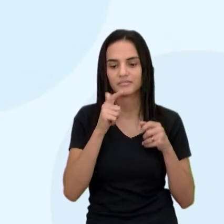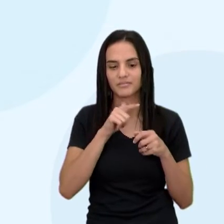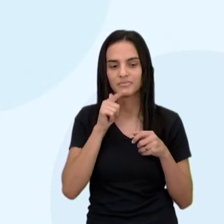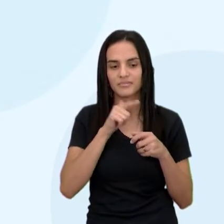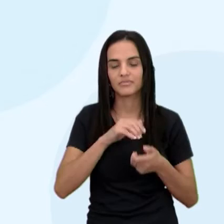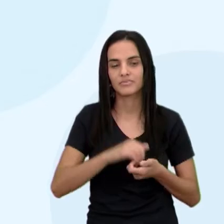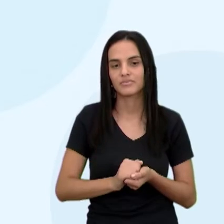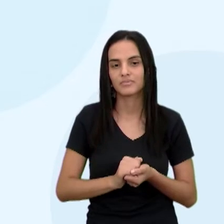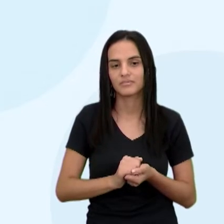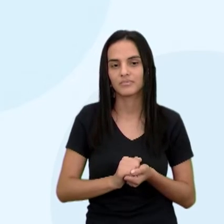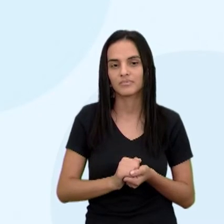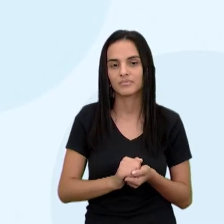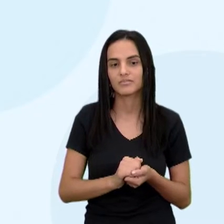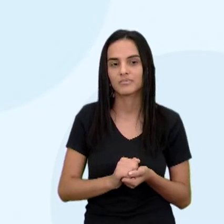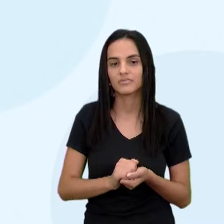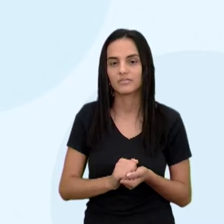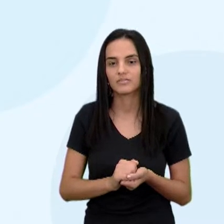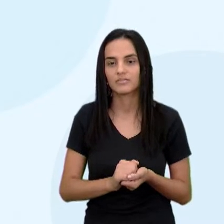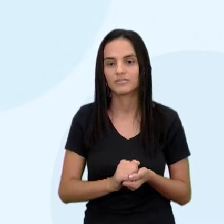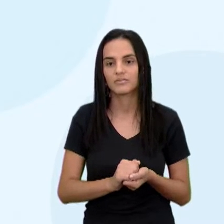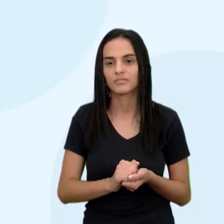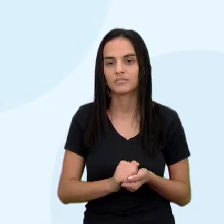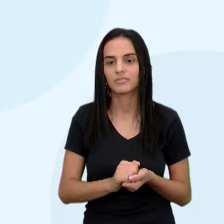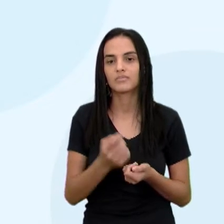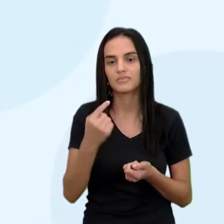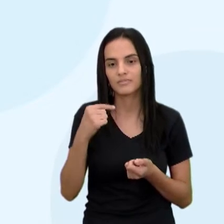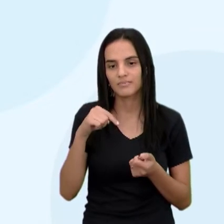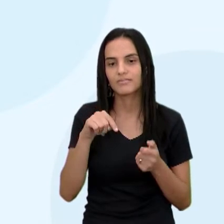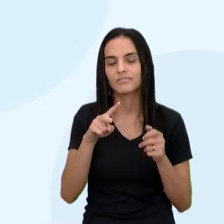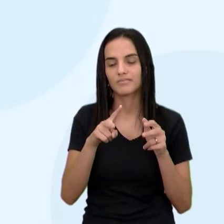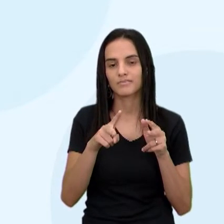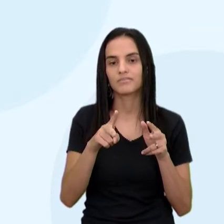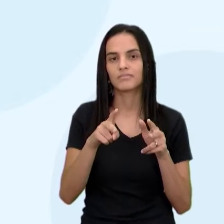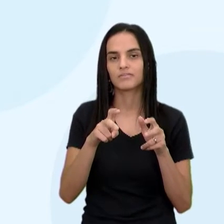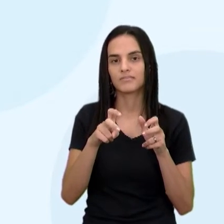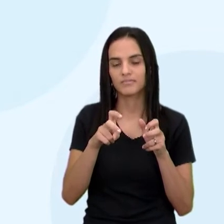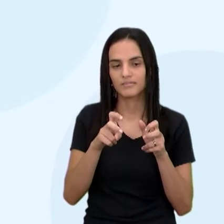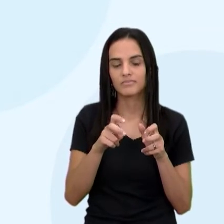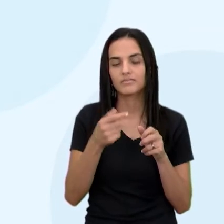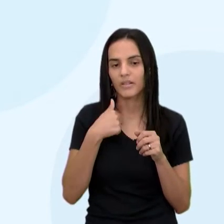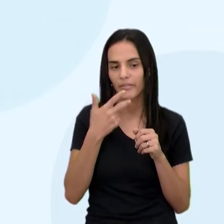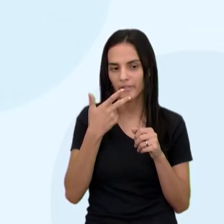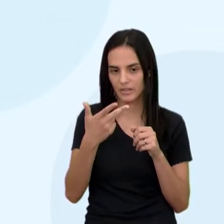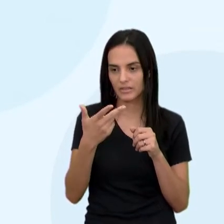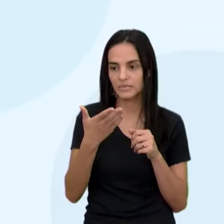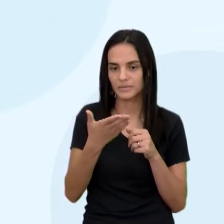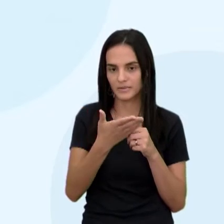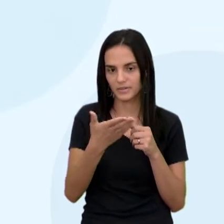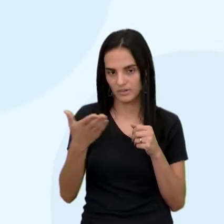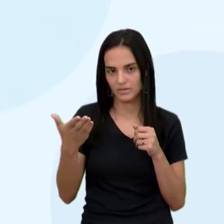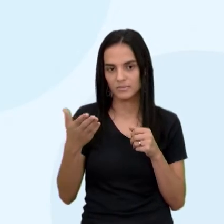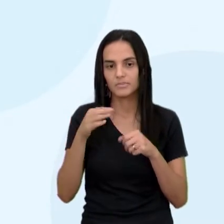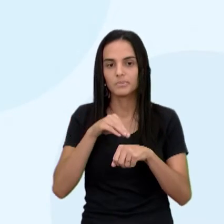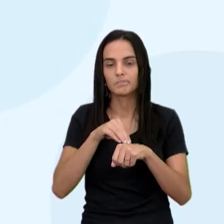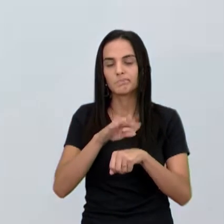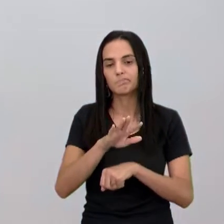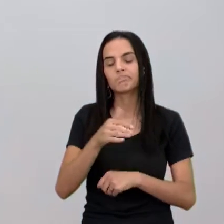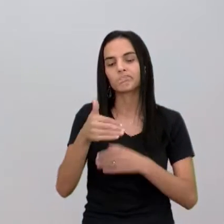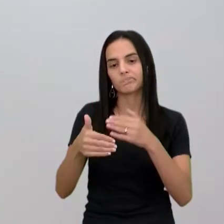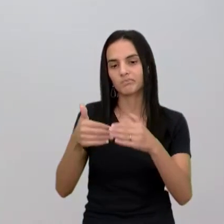o Dessalines, né? Aí nós já percebemos isso. Eu estava falando para vocês de uma